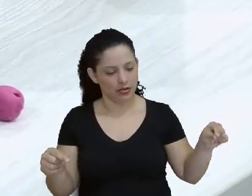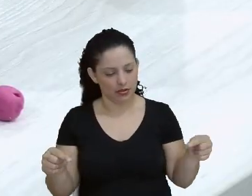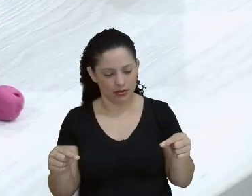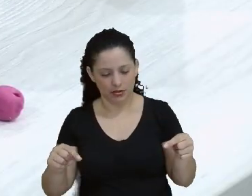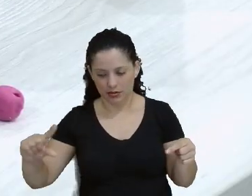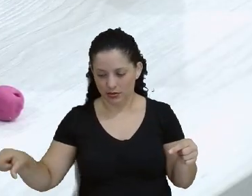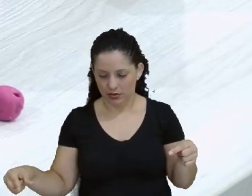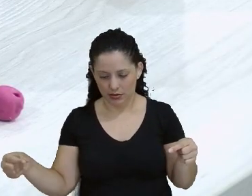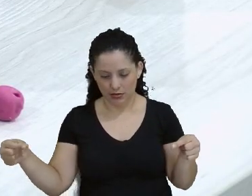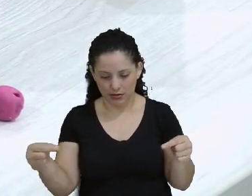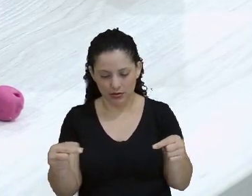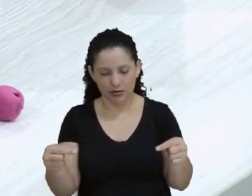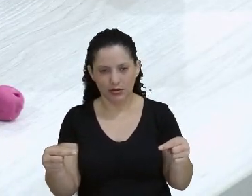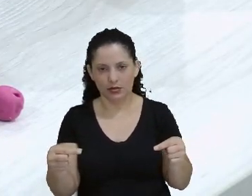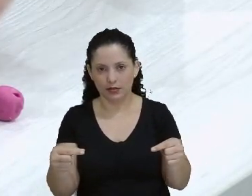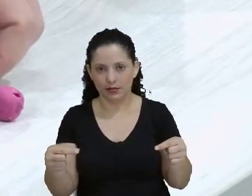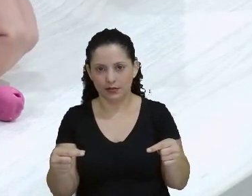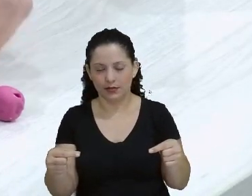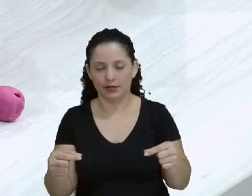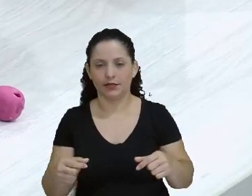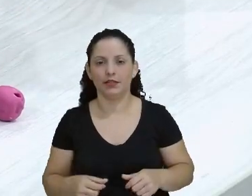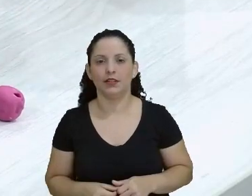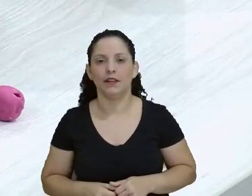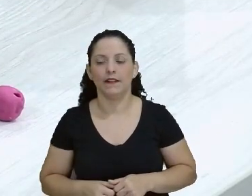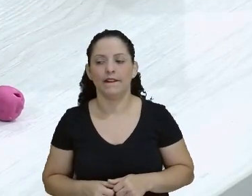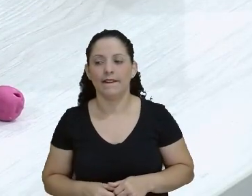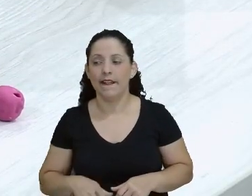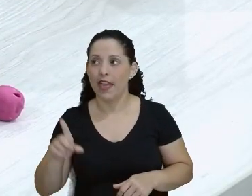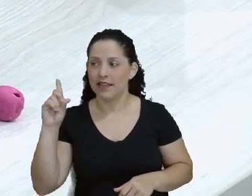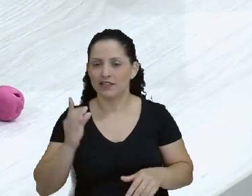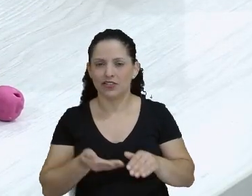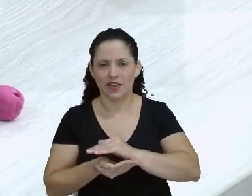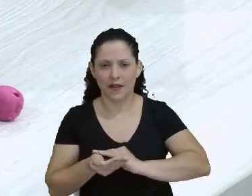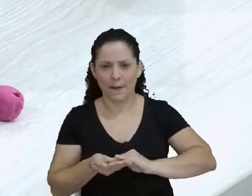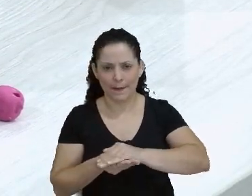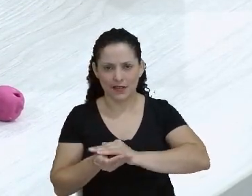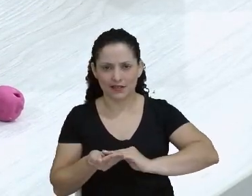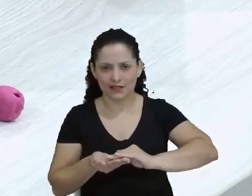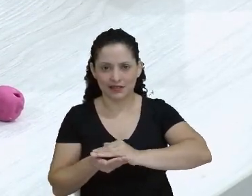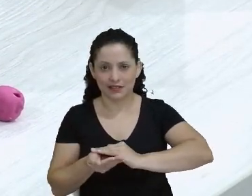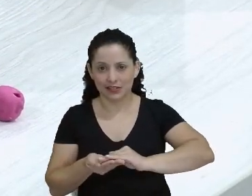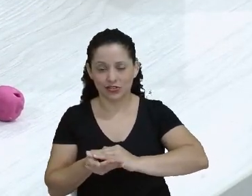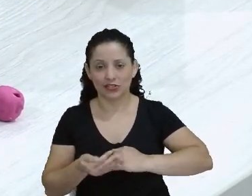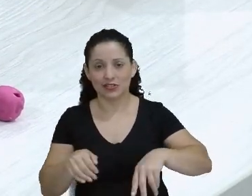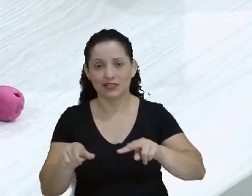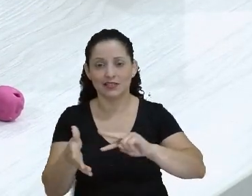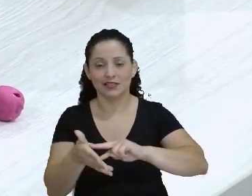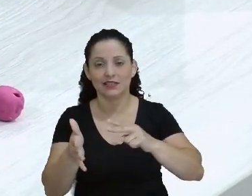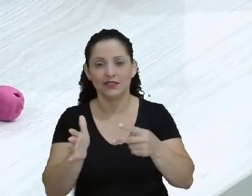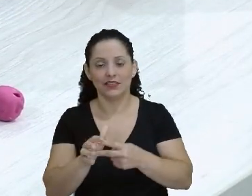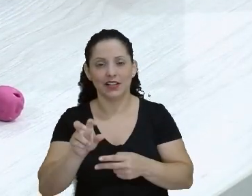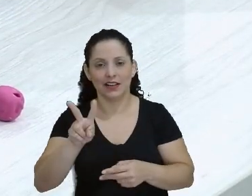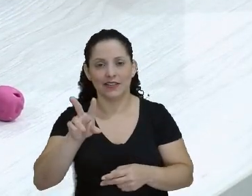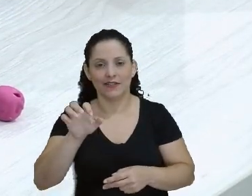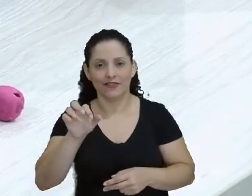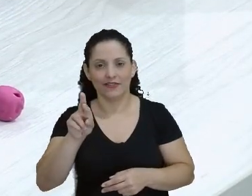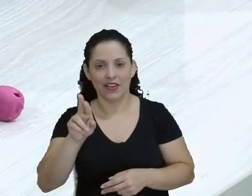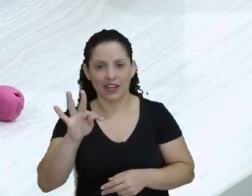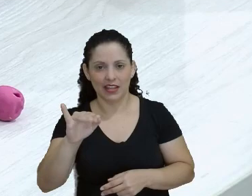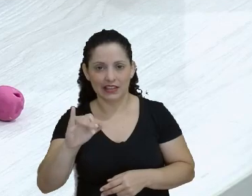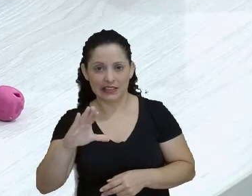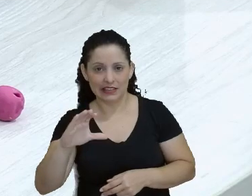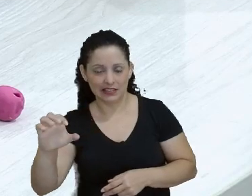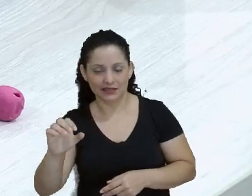Outra massinha aqui na ponta. Essas massinhas estão representando o vértice, tá?